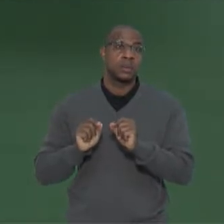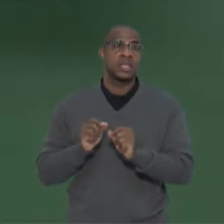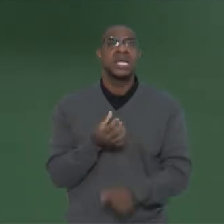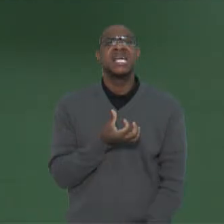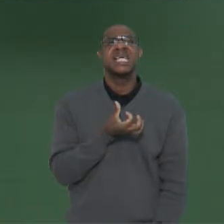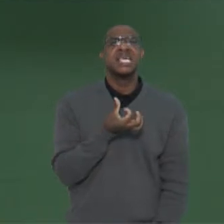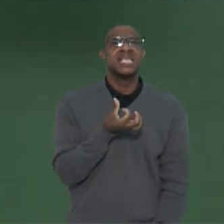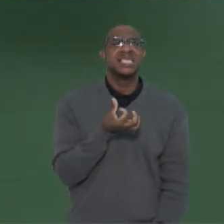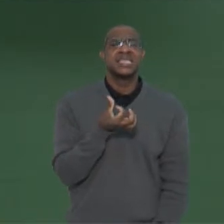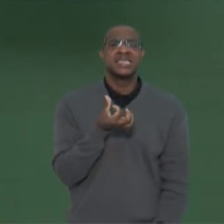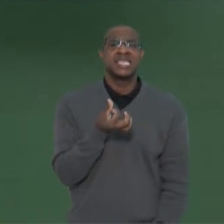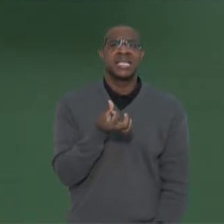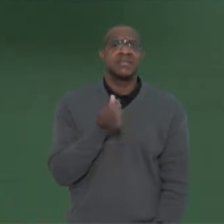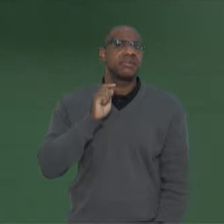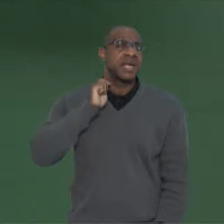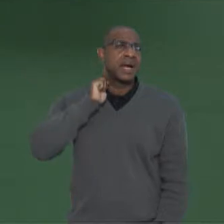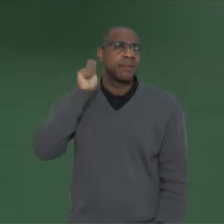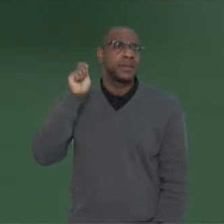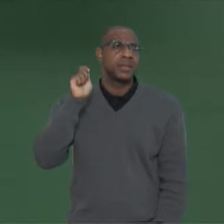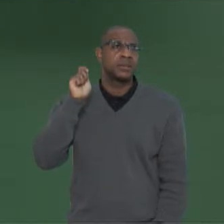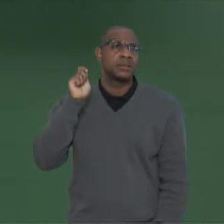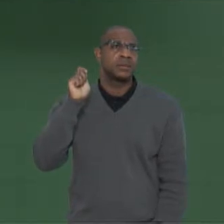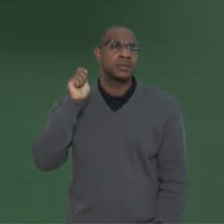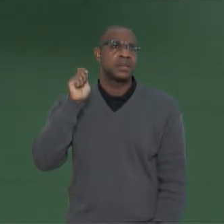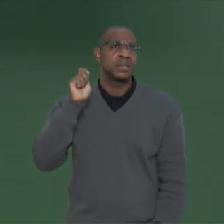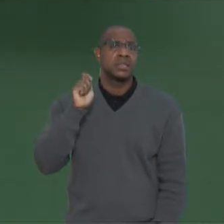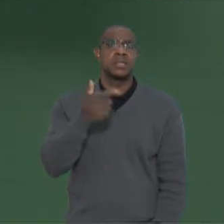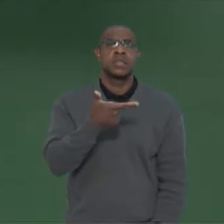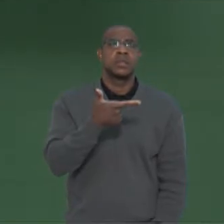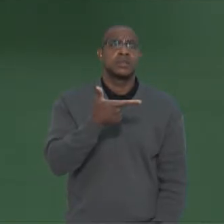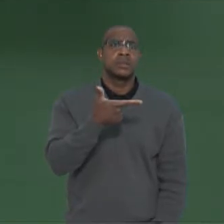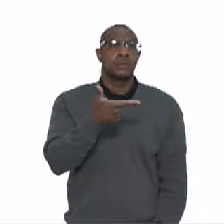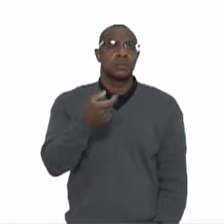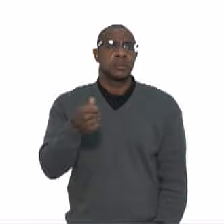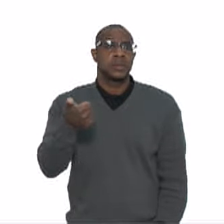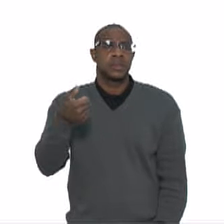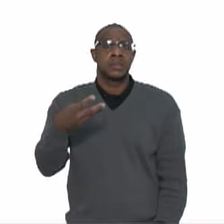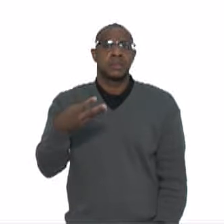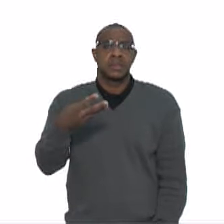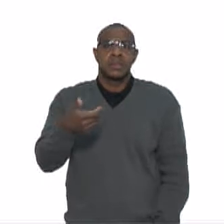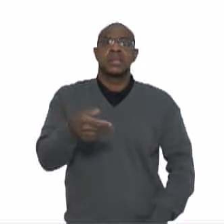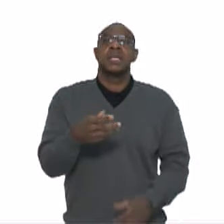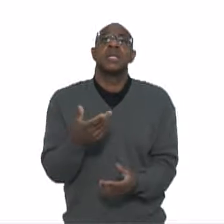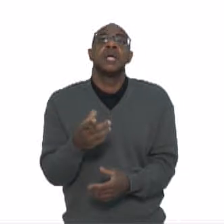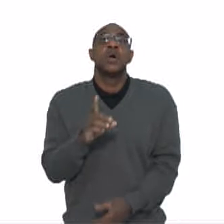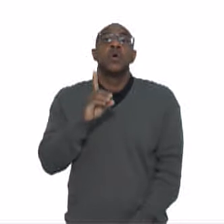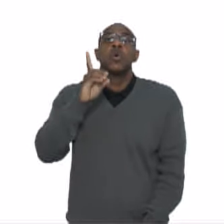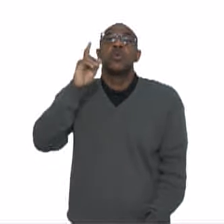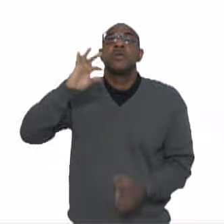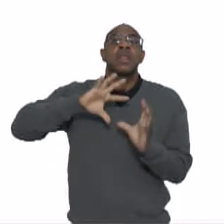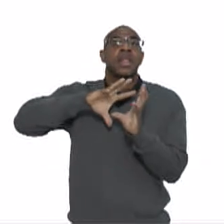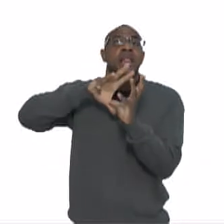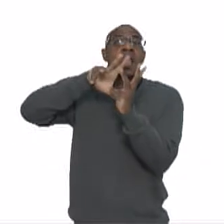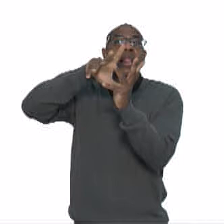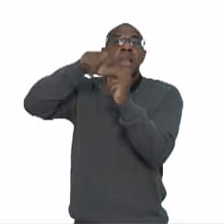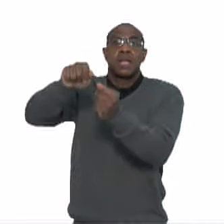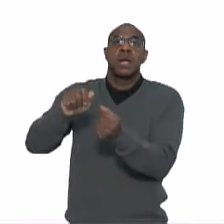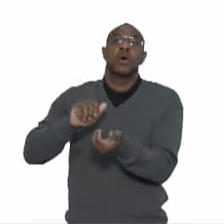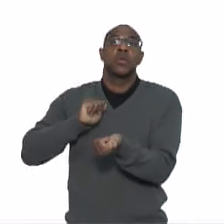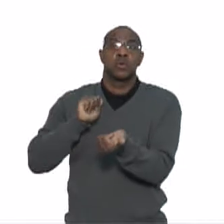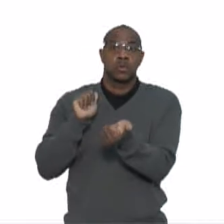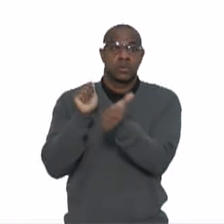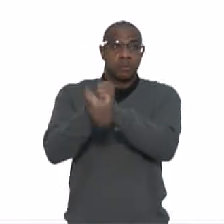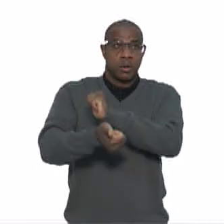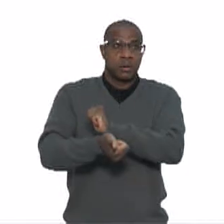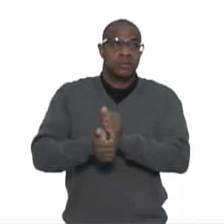de 2013, este dia, né? Dia Internacional del Deporte para o Desarrollo,